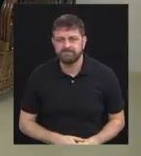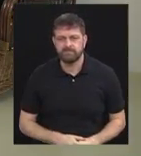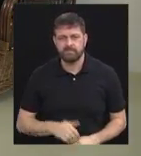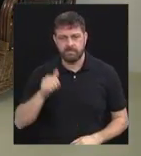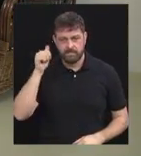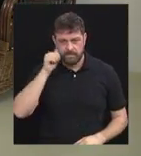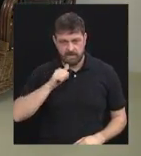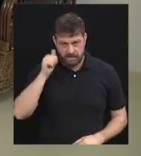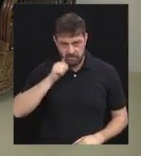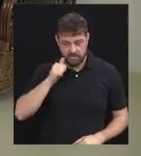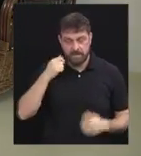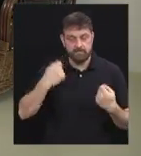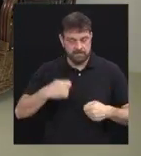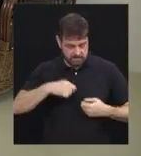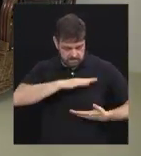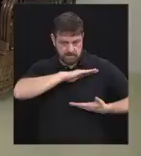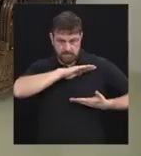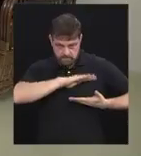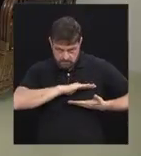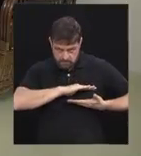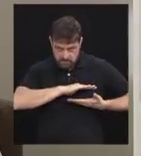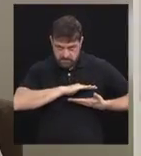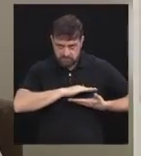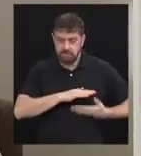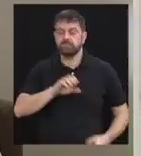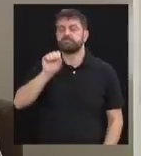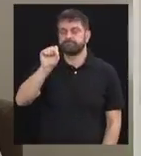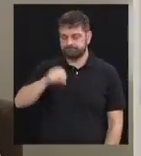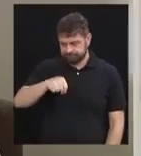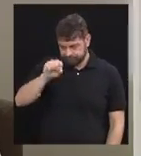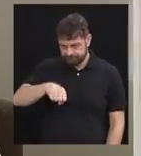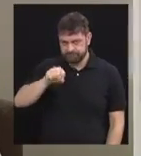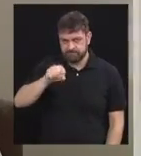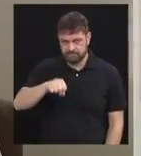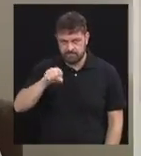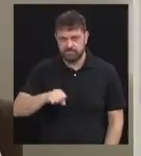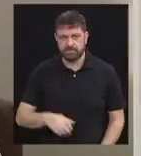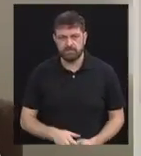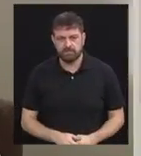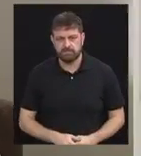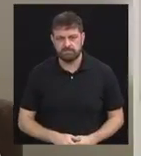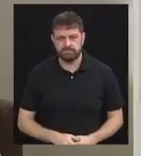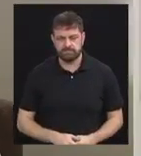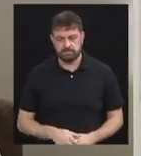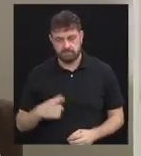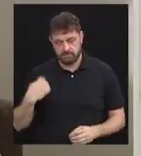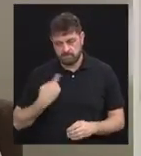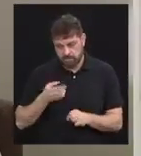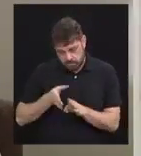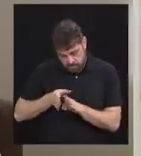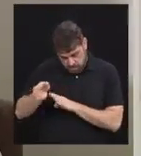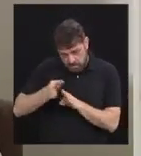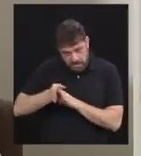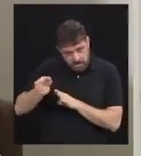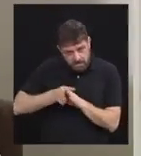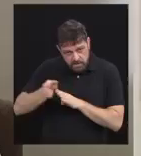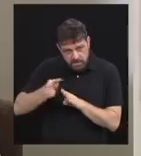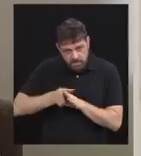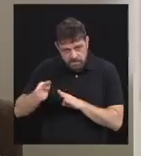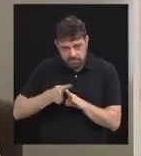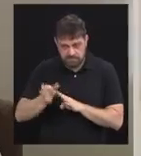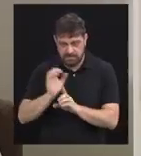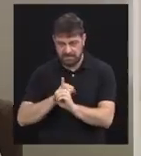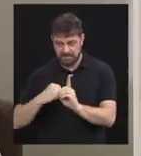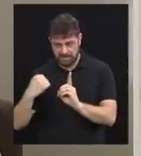mulher, tem que fazer a mamografia? Sim. A nossa indicação e a indicação